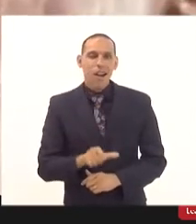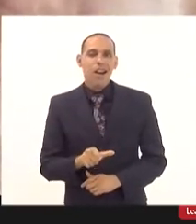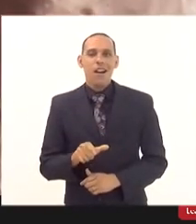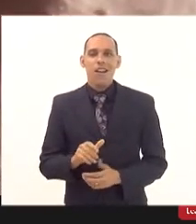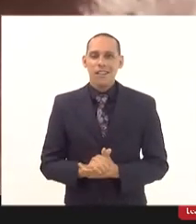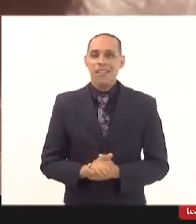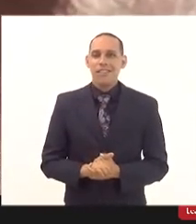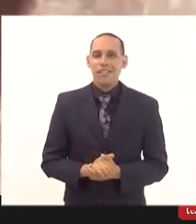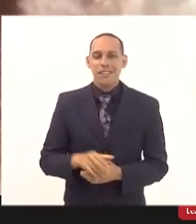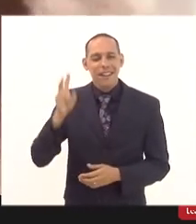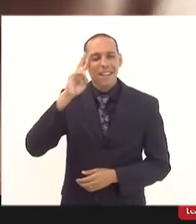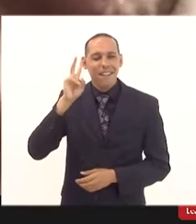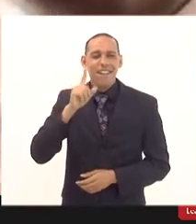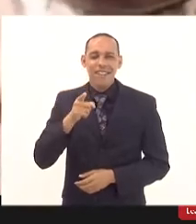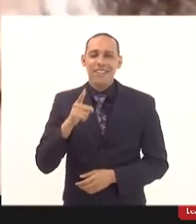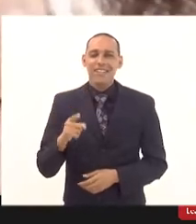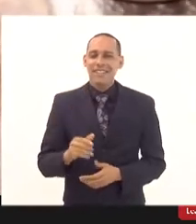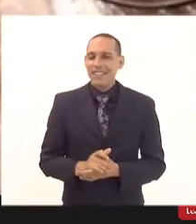a